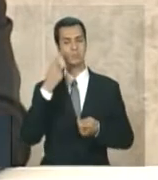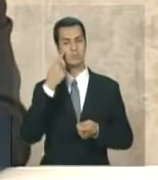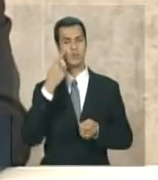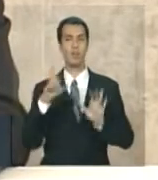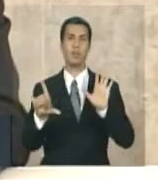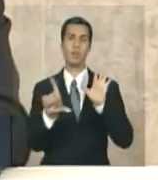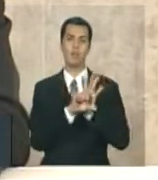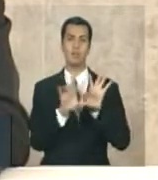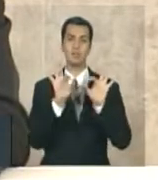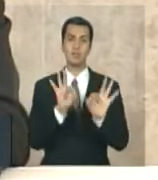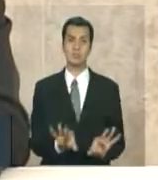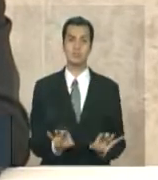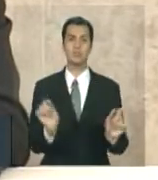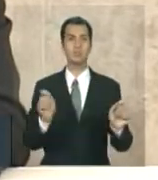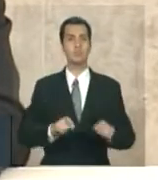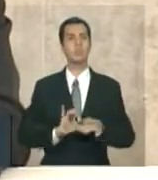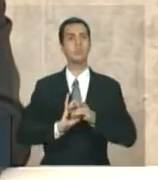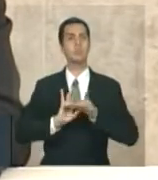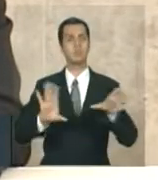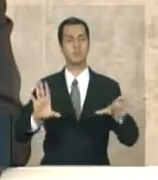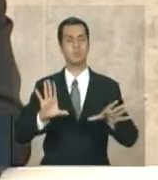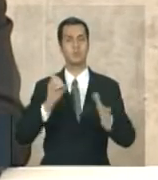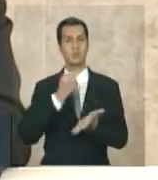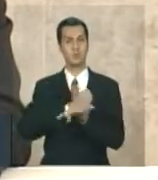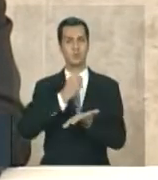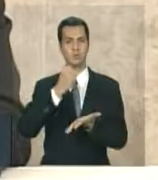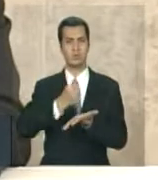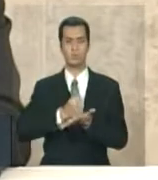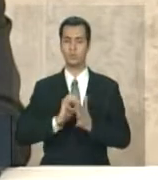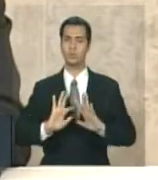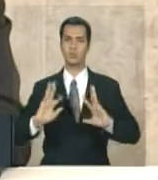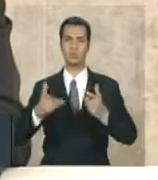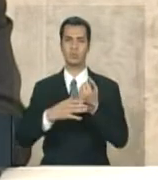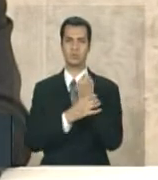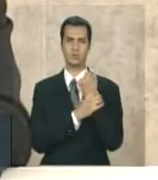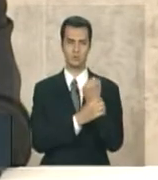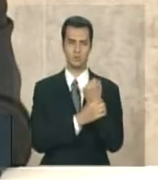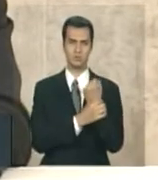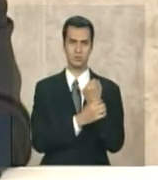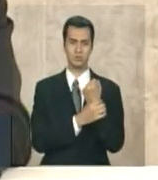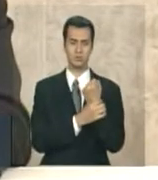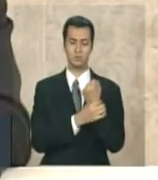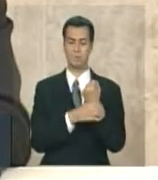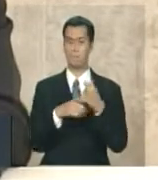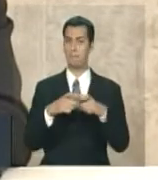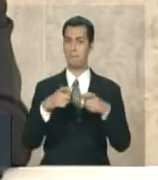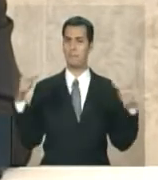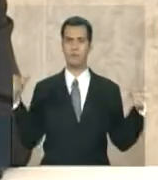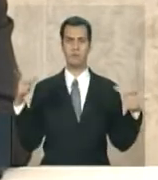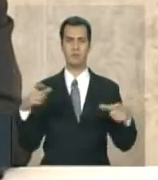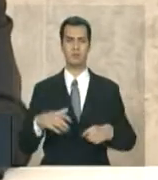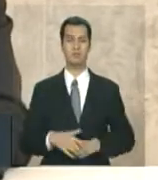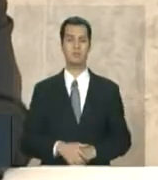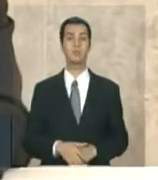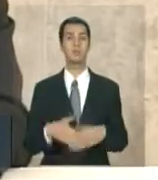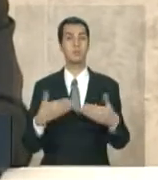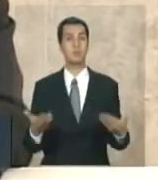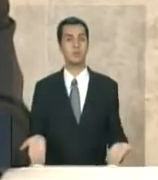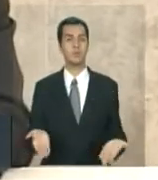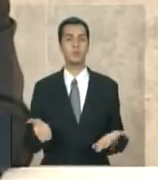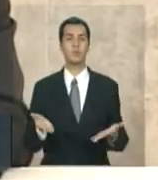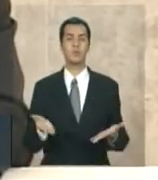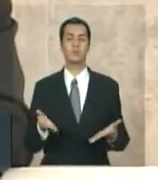lei, atender a liberação daqueles contratos que estão segurados, que são a grande maioria. Então, no